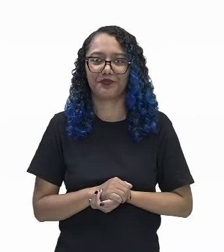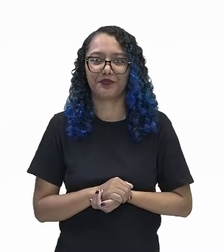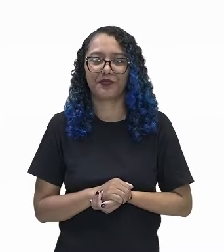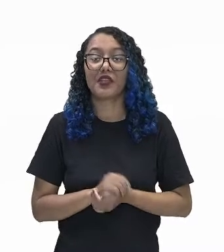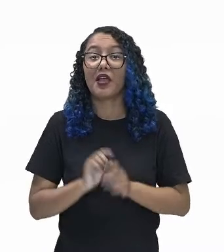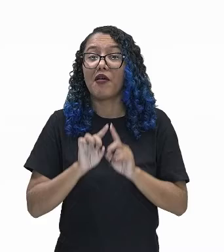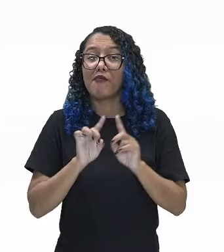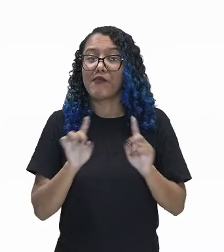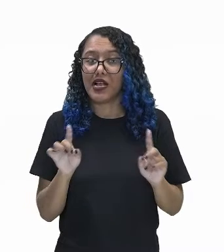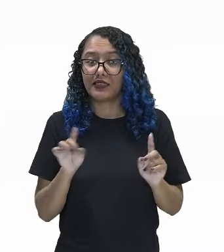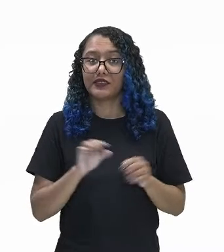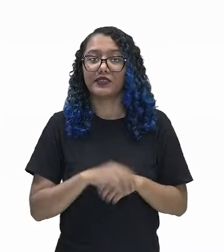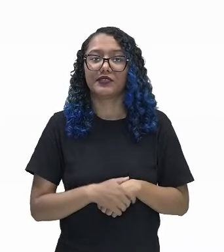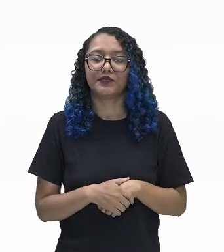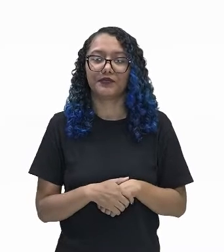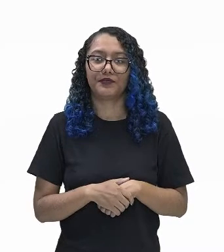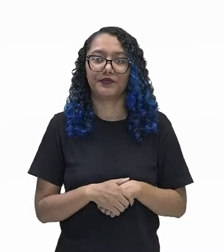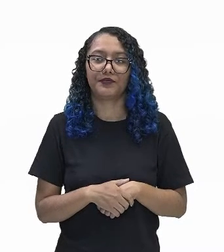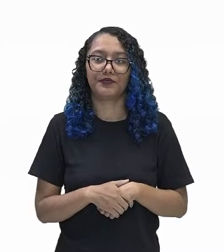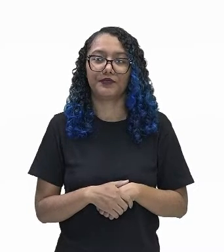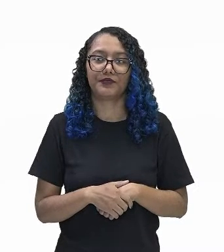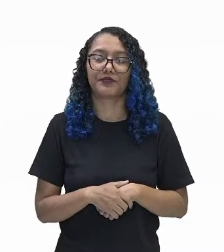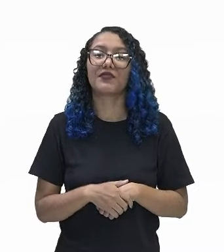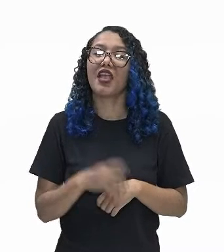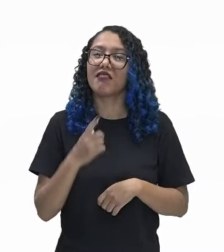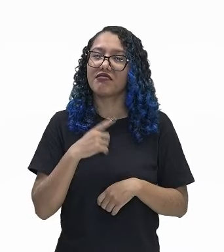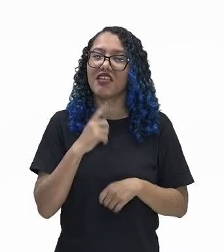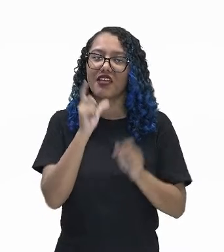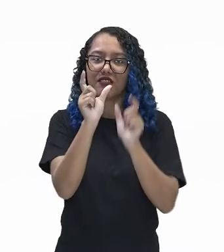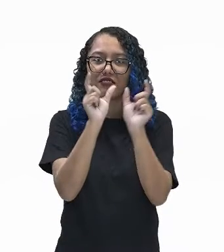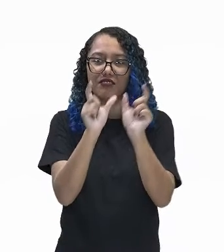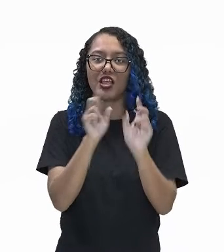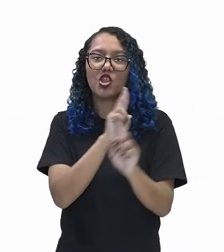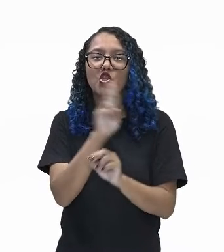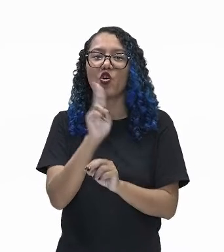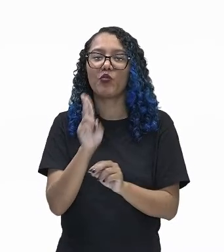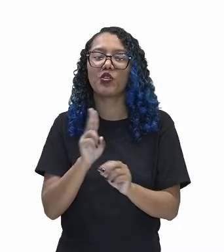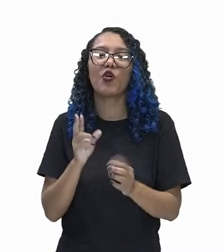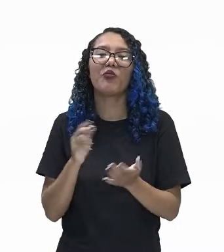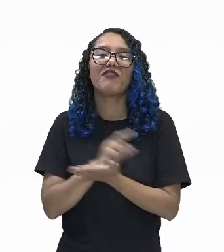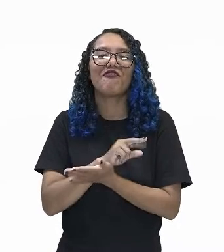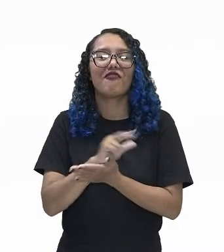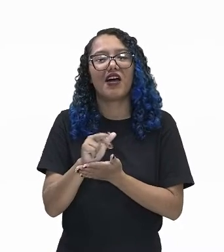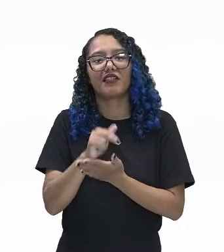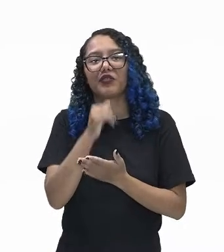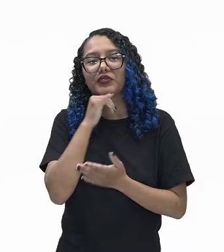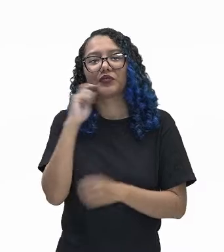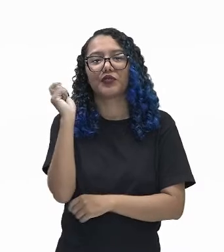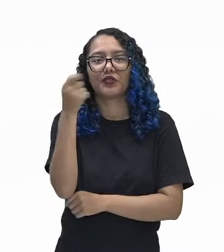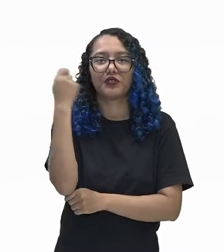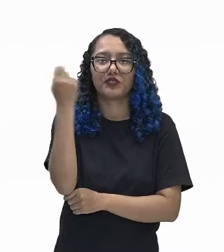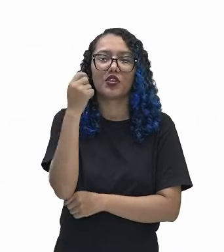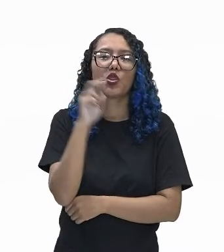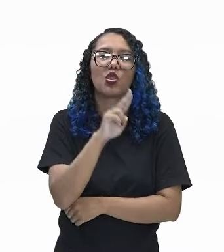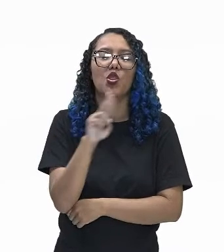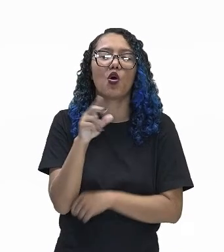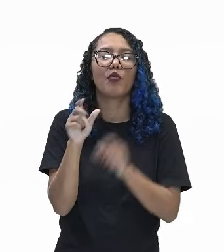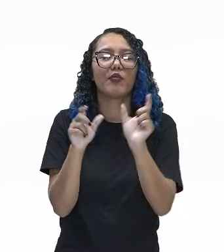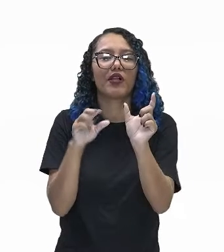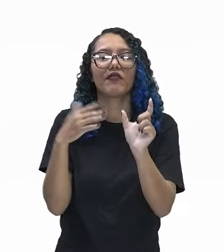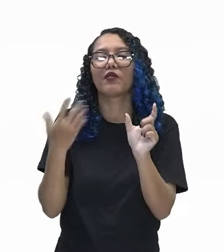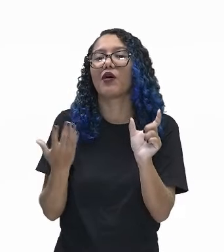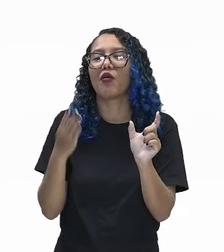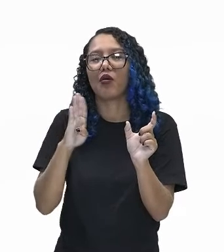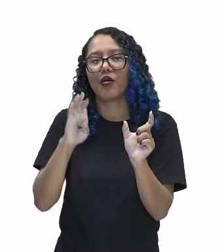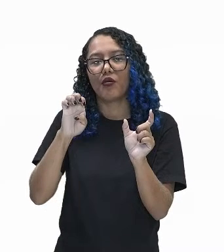Porém, ela recebe vários nomes. Então, lá para o Rio Grande do Sul, essa fruta é chamada de bergamota